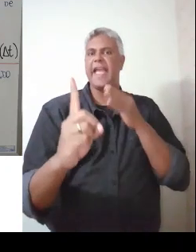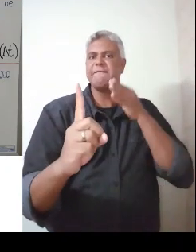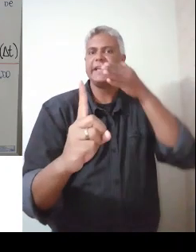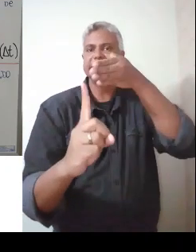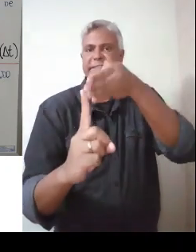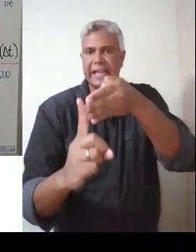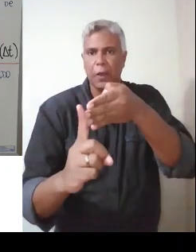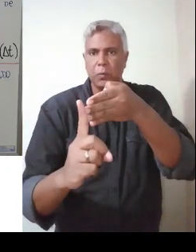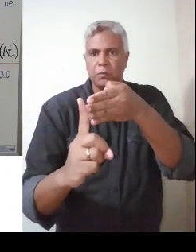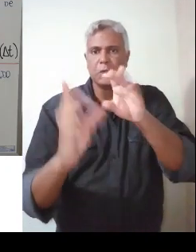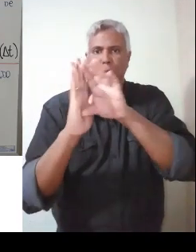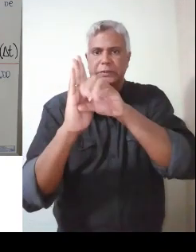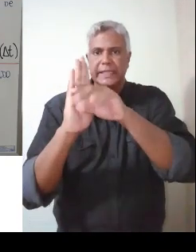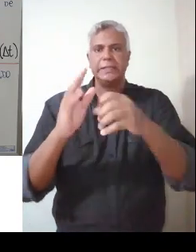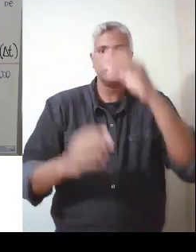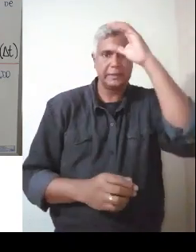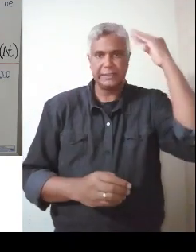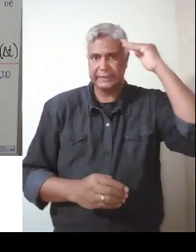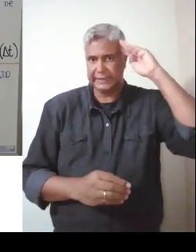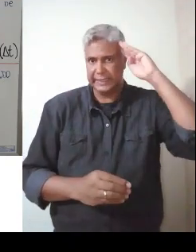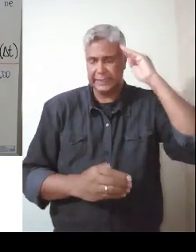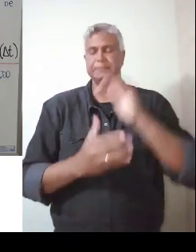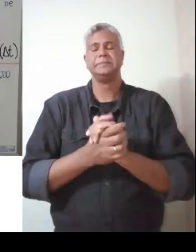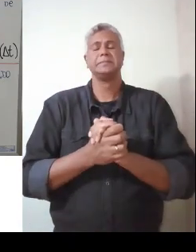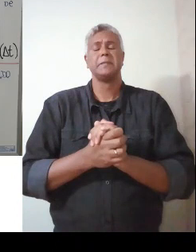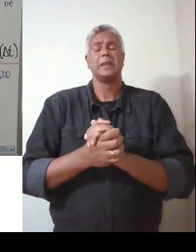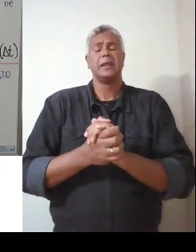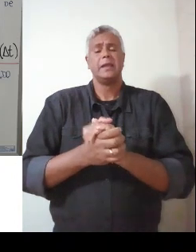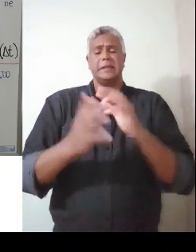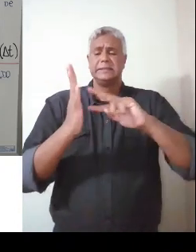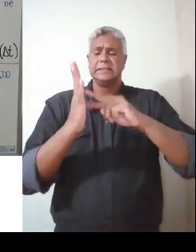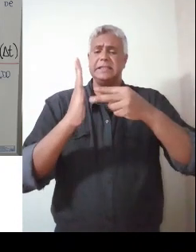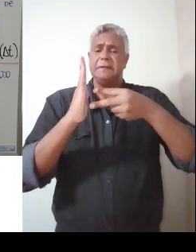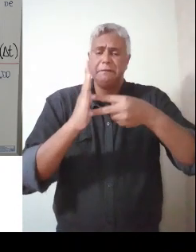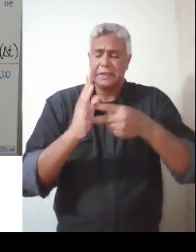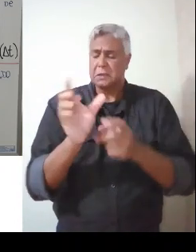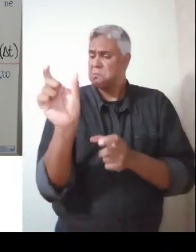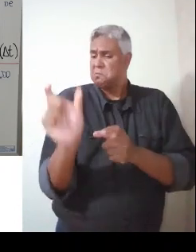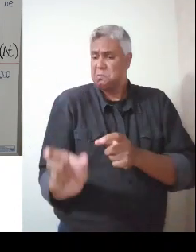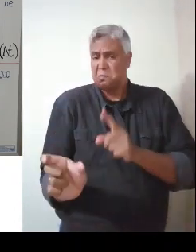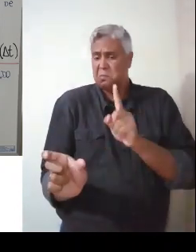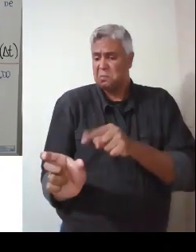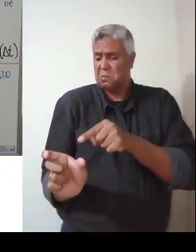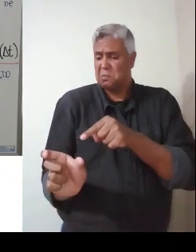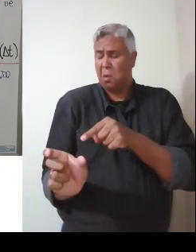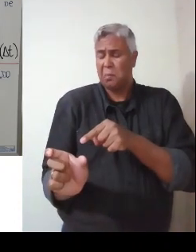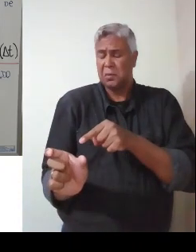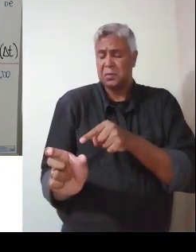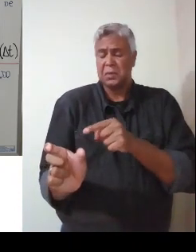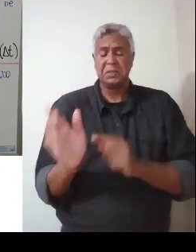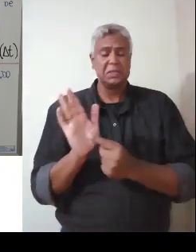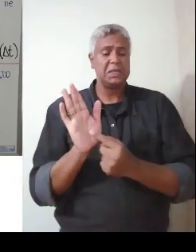nós entendermos, nos diz que um dado referencial pode ser um corpo que auxilia